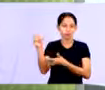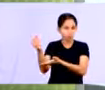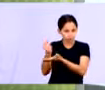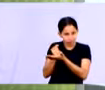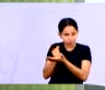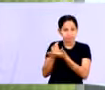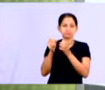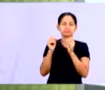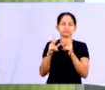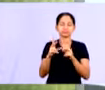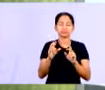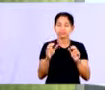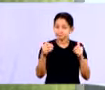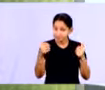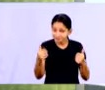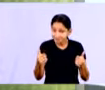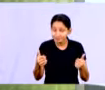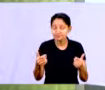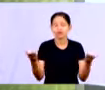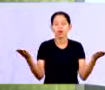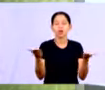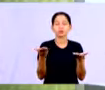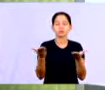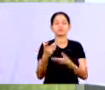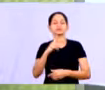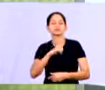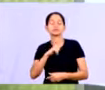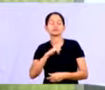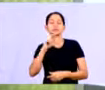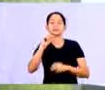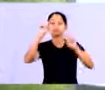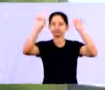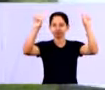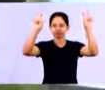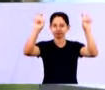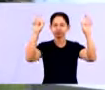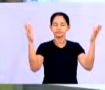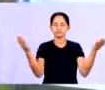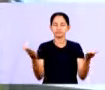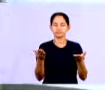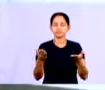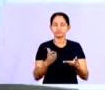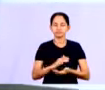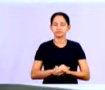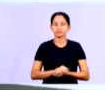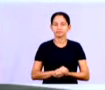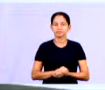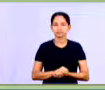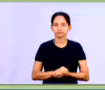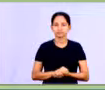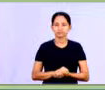estava presente na noite. Então, na aula de hoje, a gente vai falar sobre...